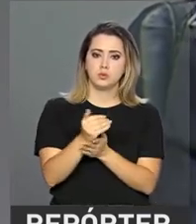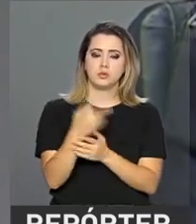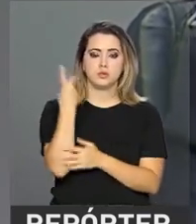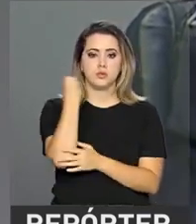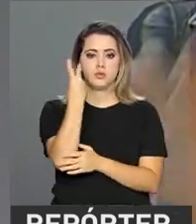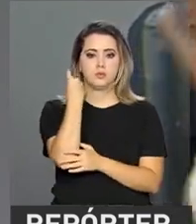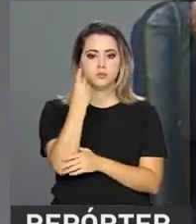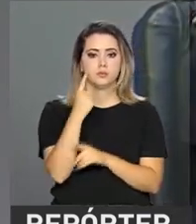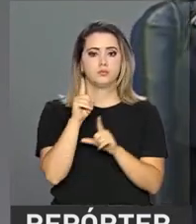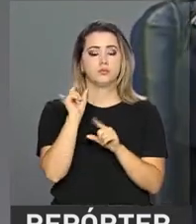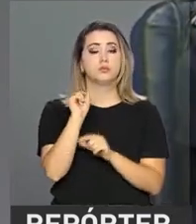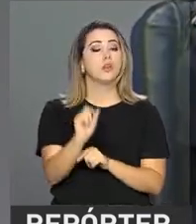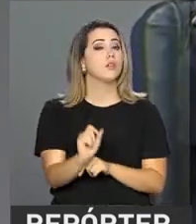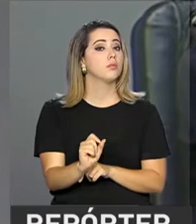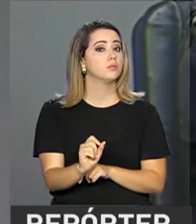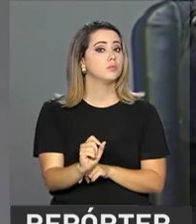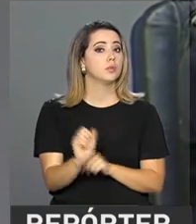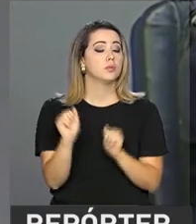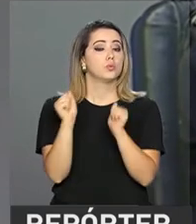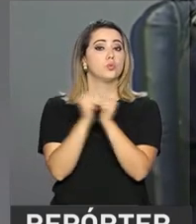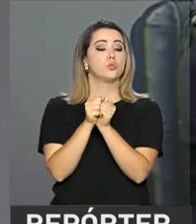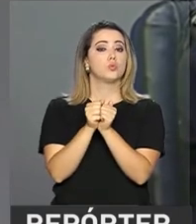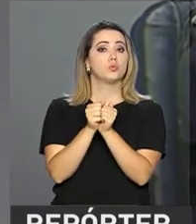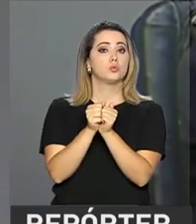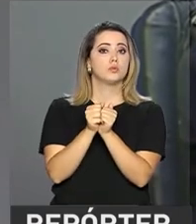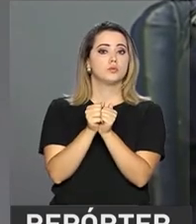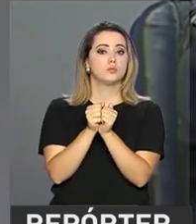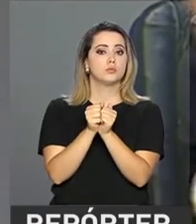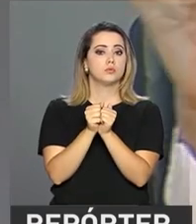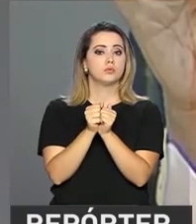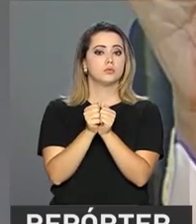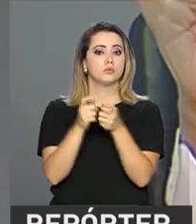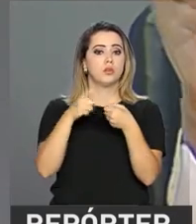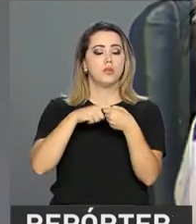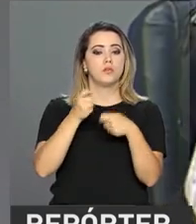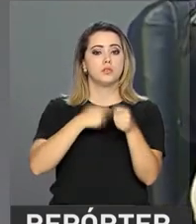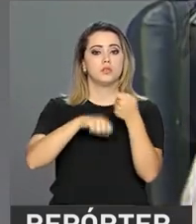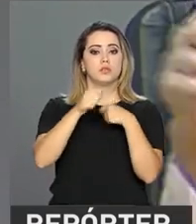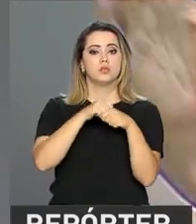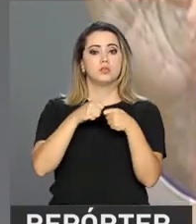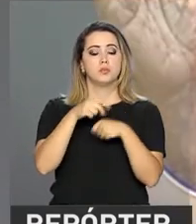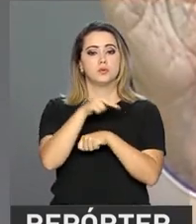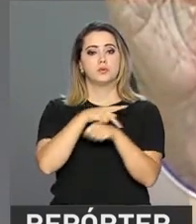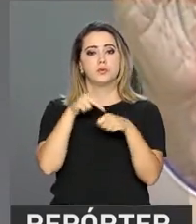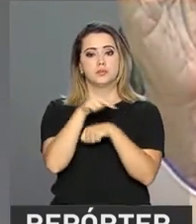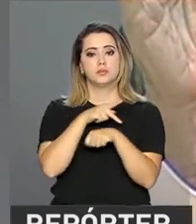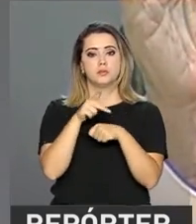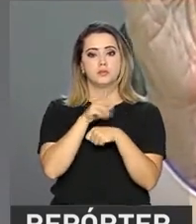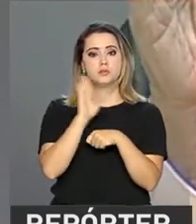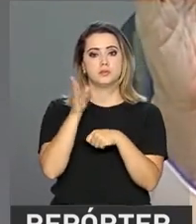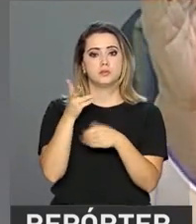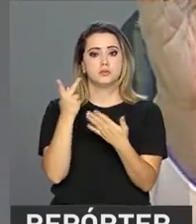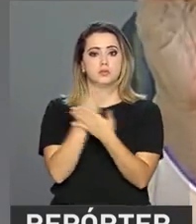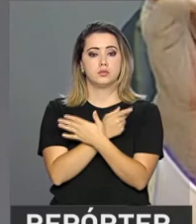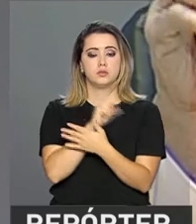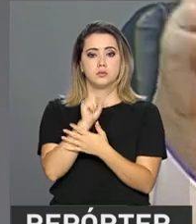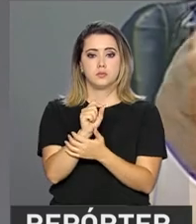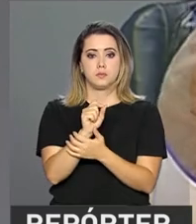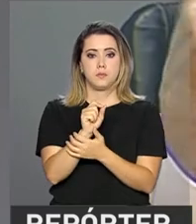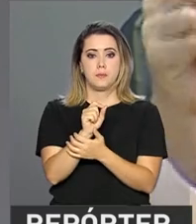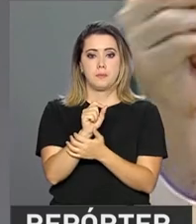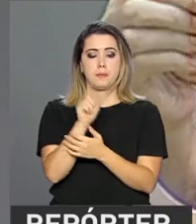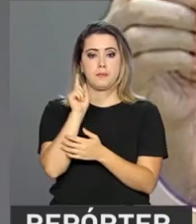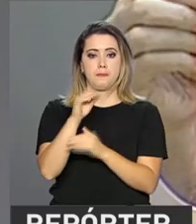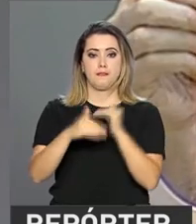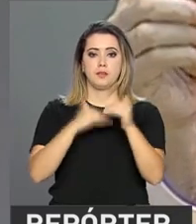normalidade que conjugado com a recuperação econômica do país já em curso é